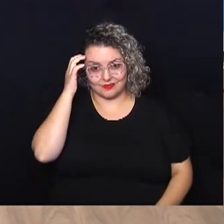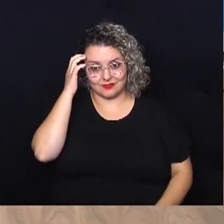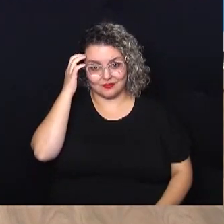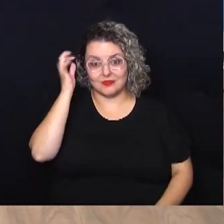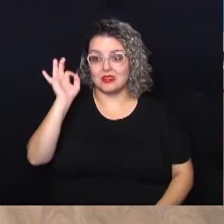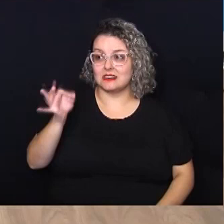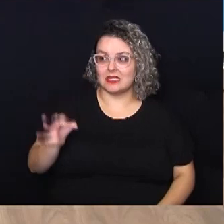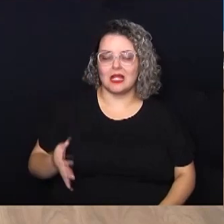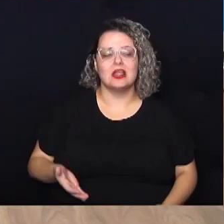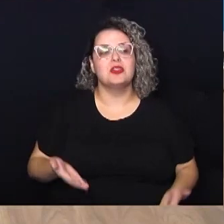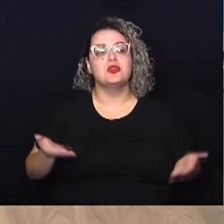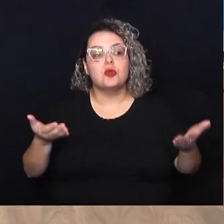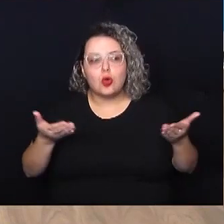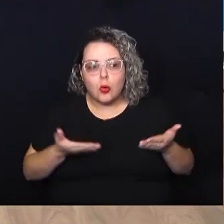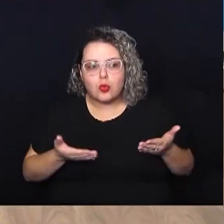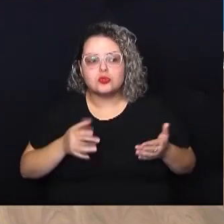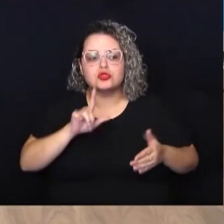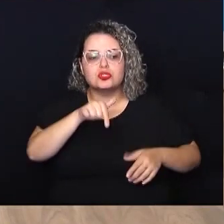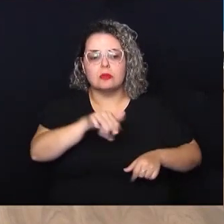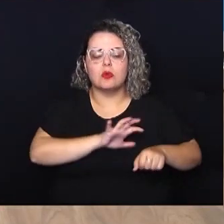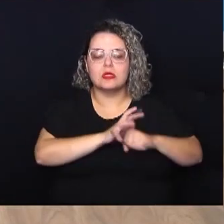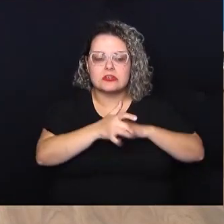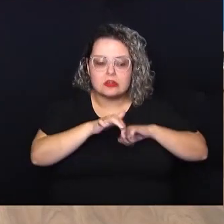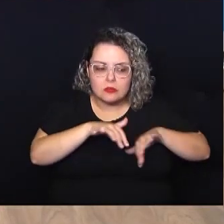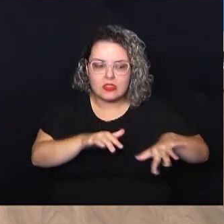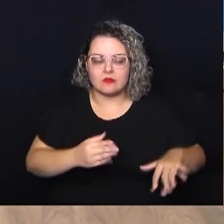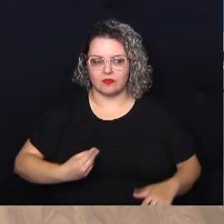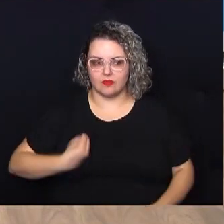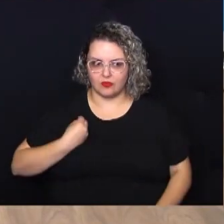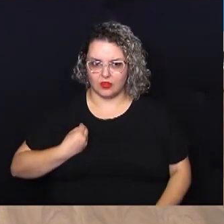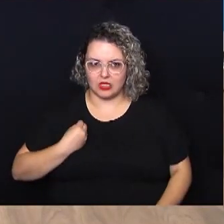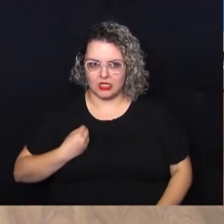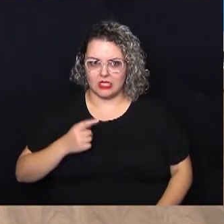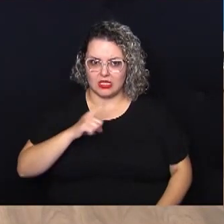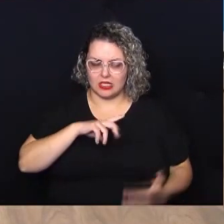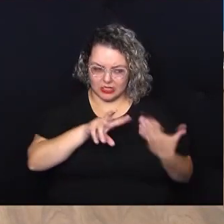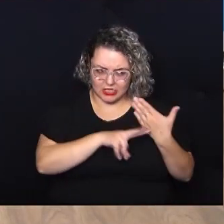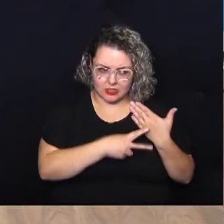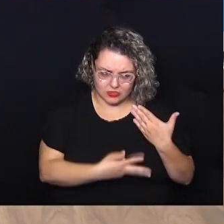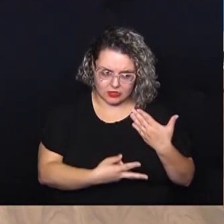período pós-pandêmico que nós estamos vivendo, isso traz consequência?